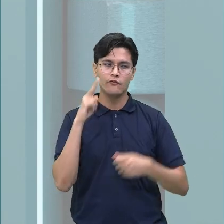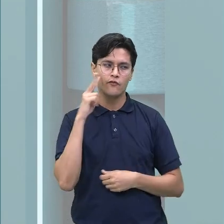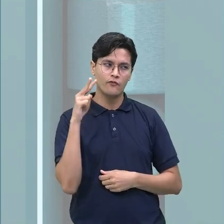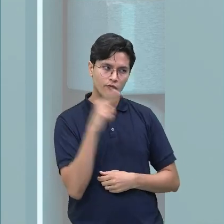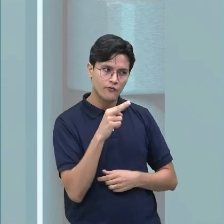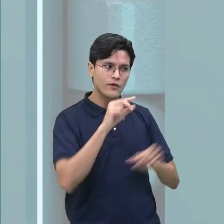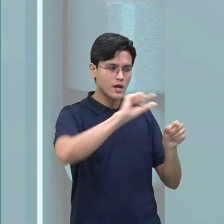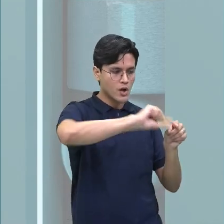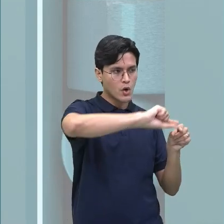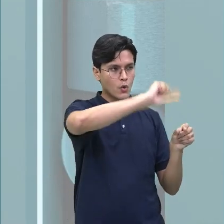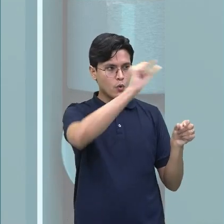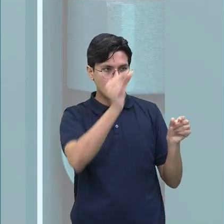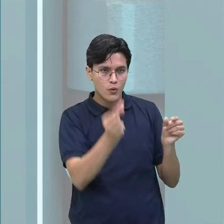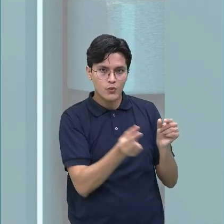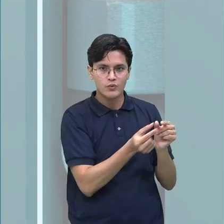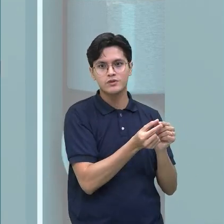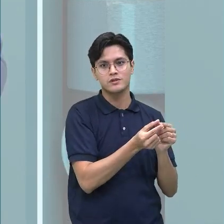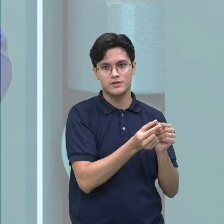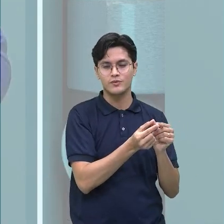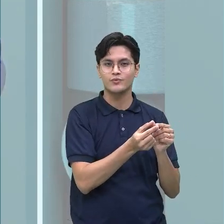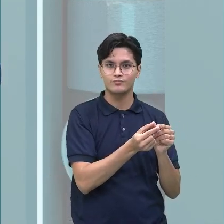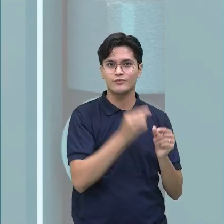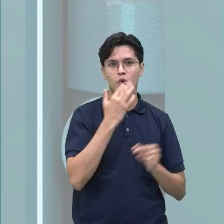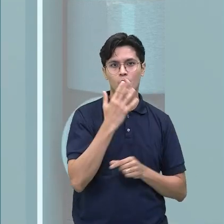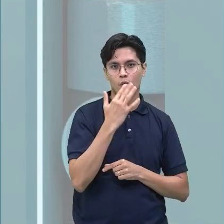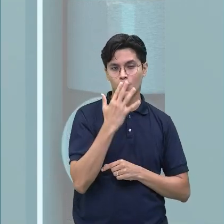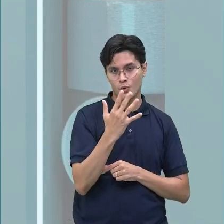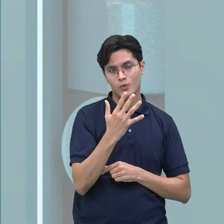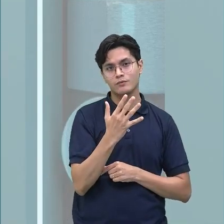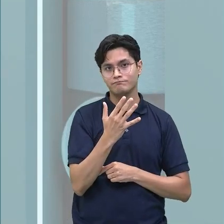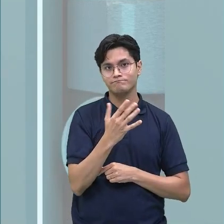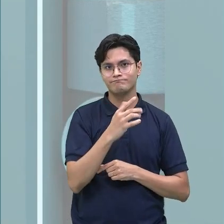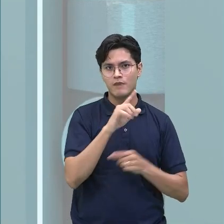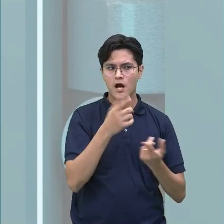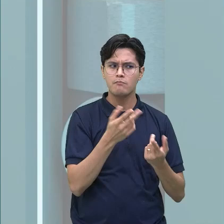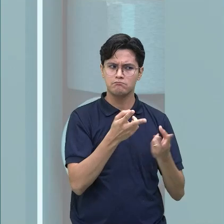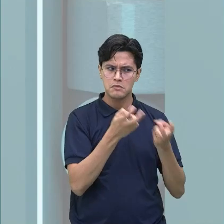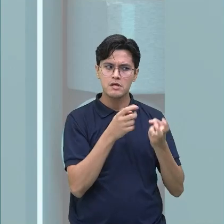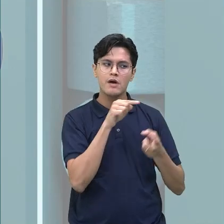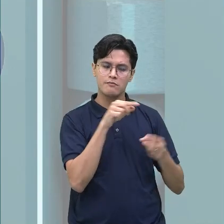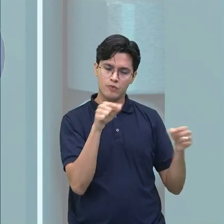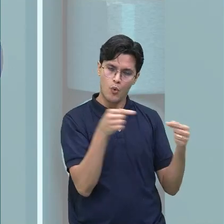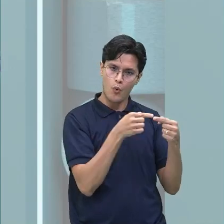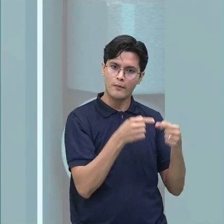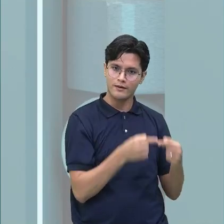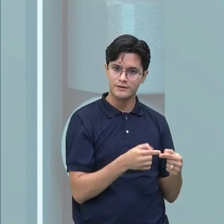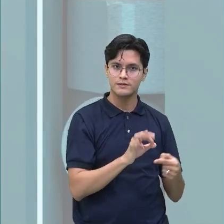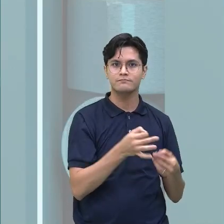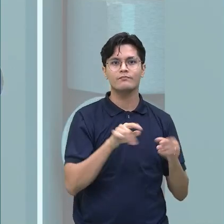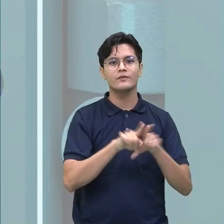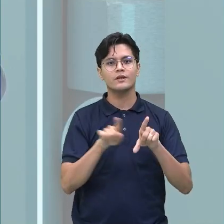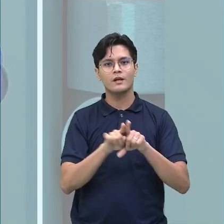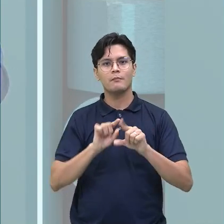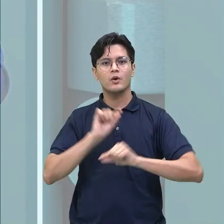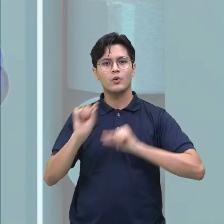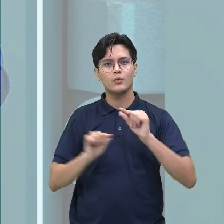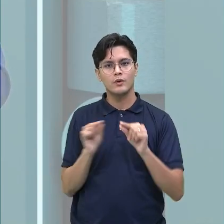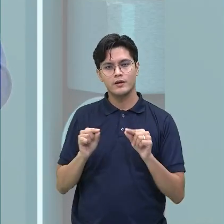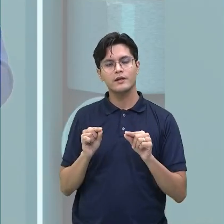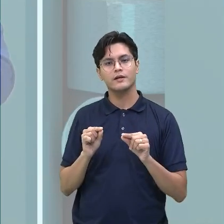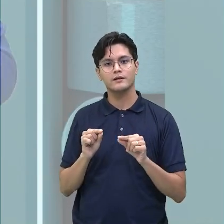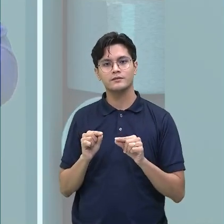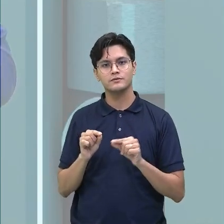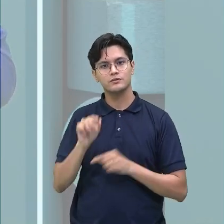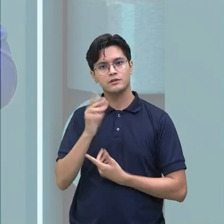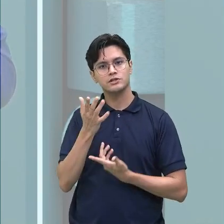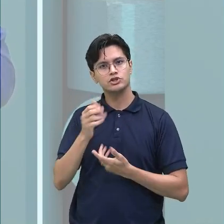combina? E geralmente eles também estão utilizando muitas cores dos alimentos, das frutas, para compor aquele colorido,